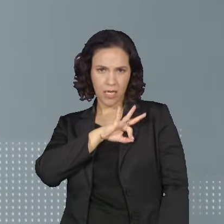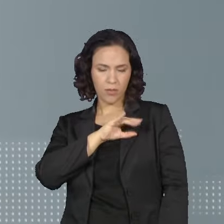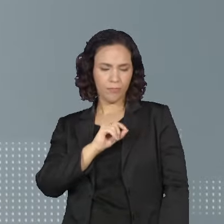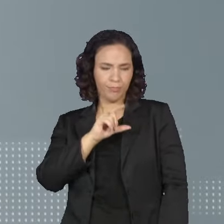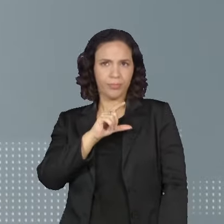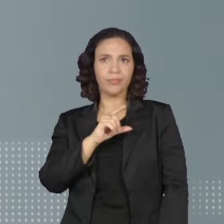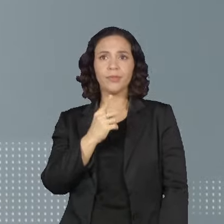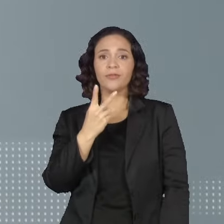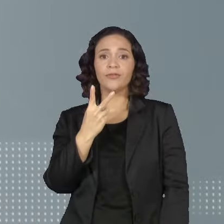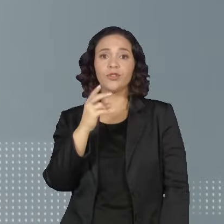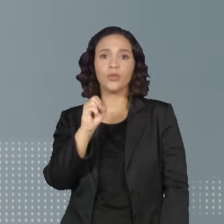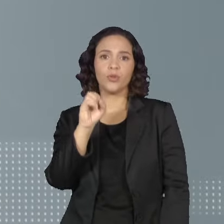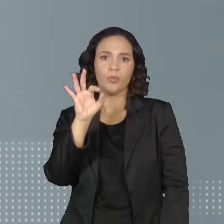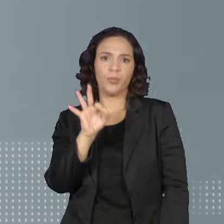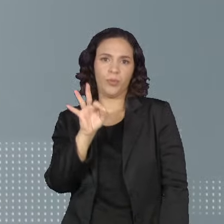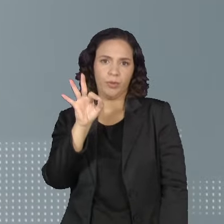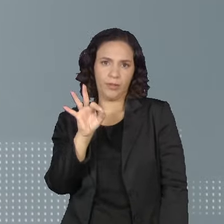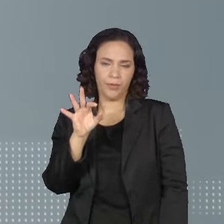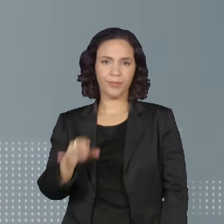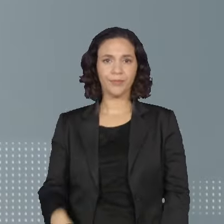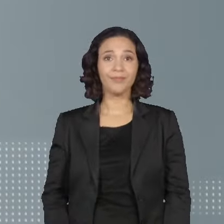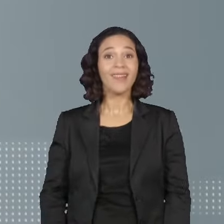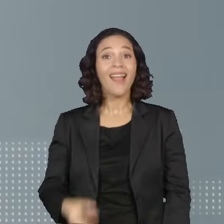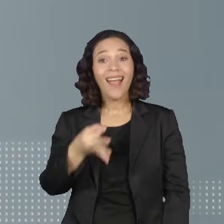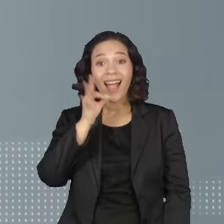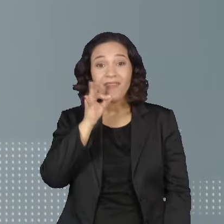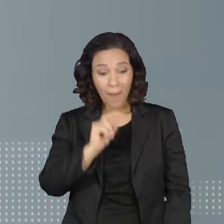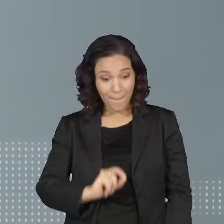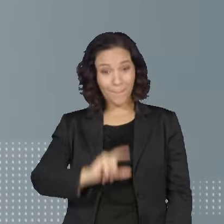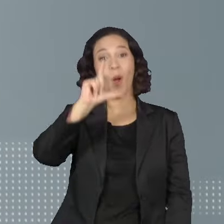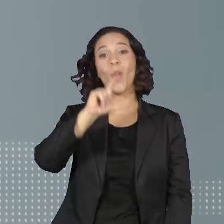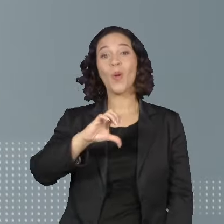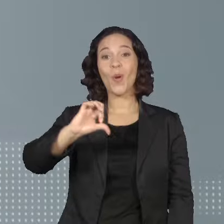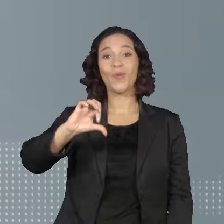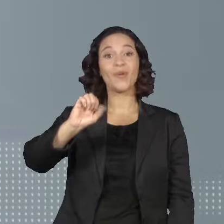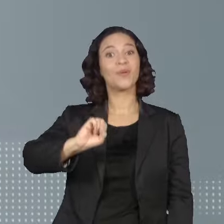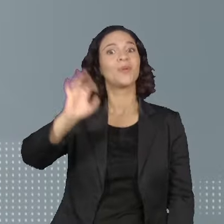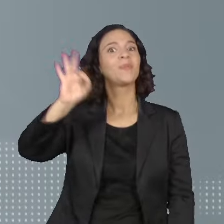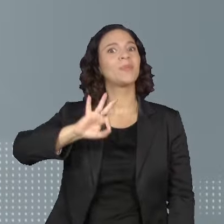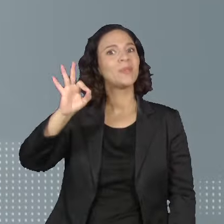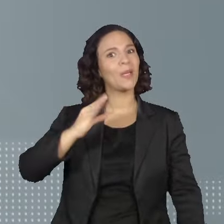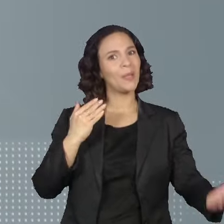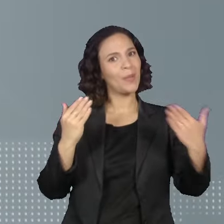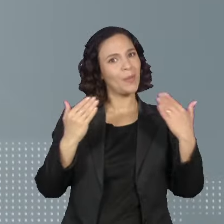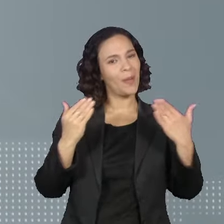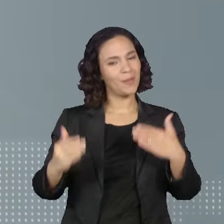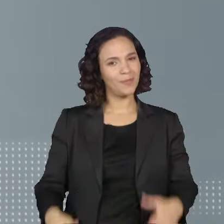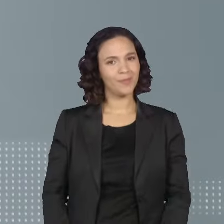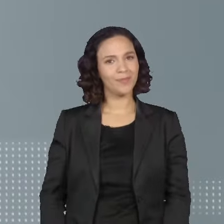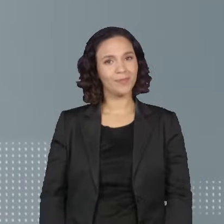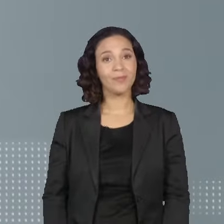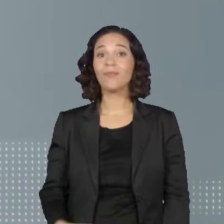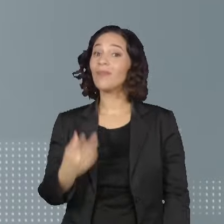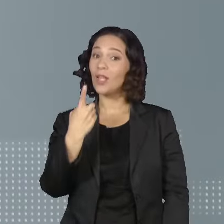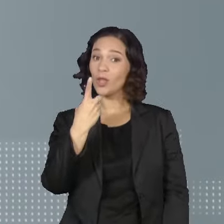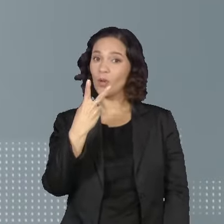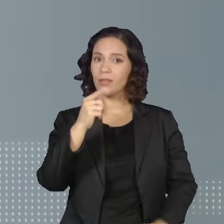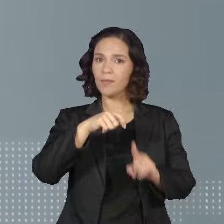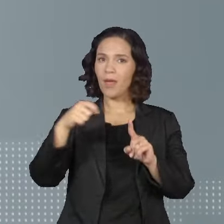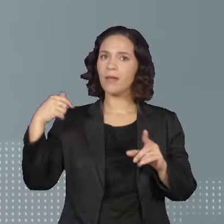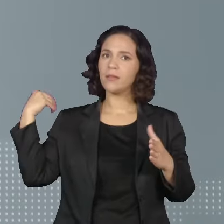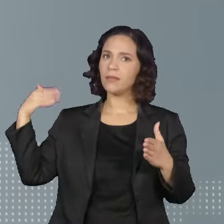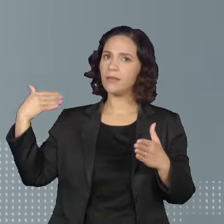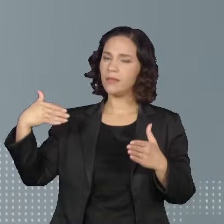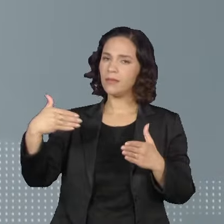em 28%. Já o café subiu 98%. Só nos últimos 12 meses, o